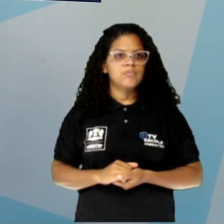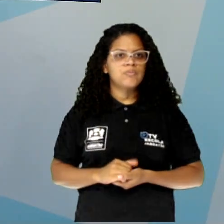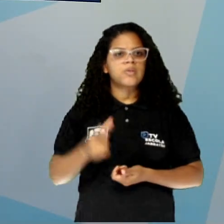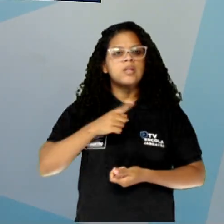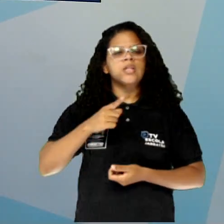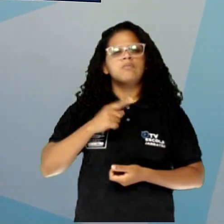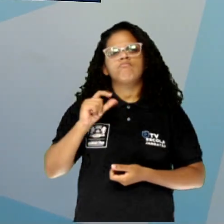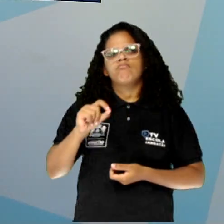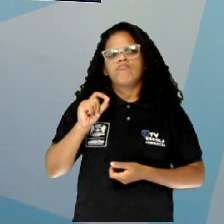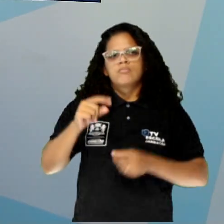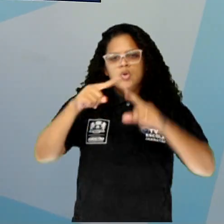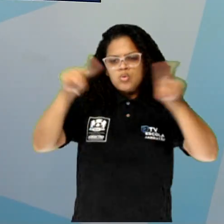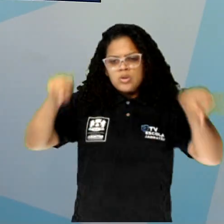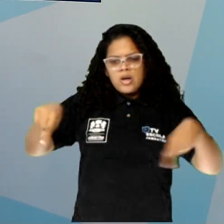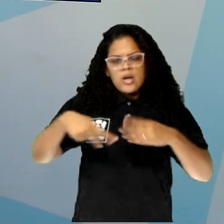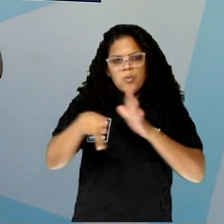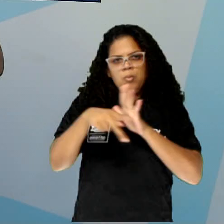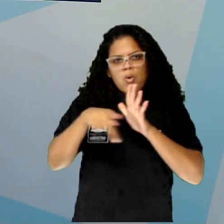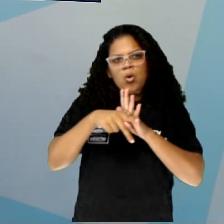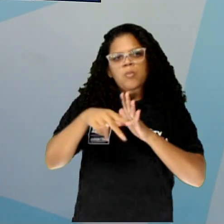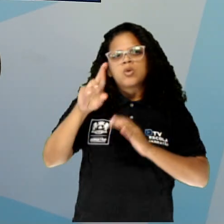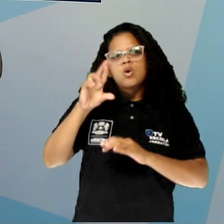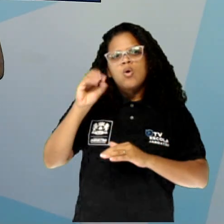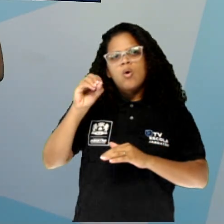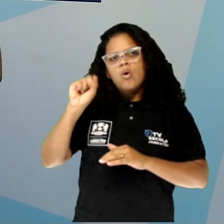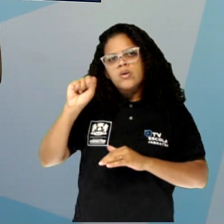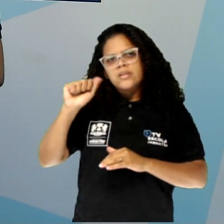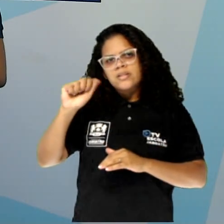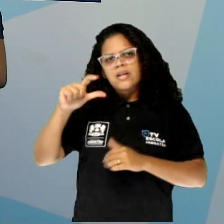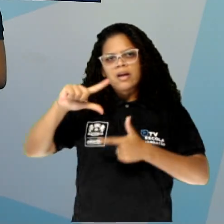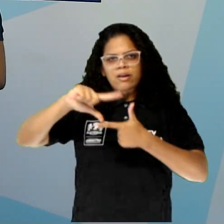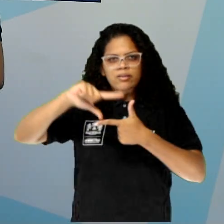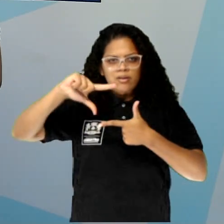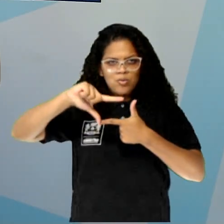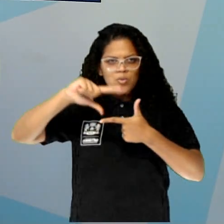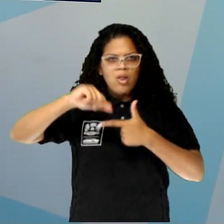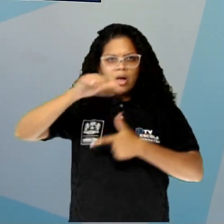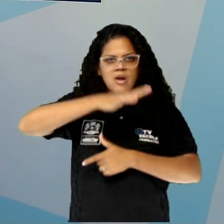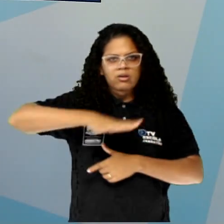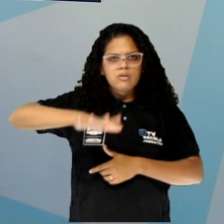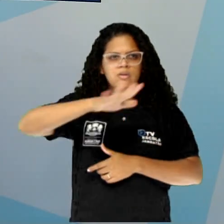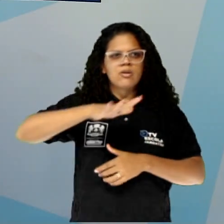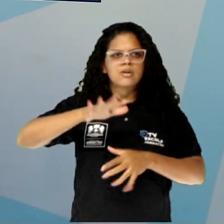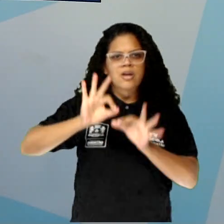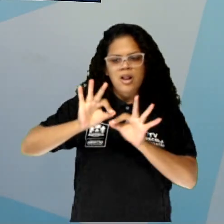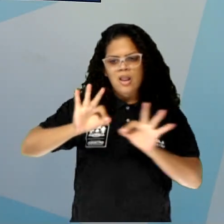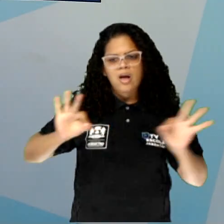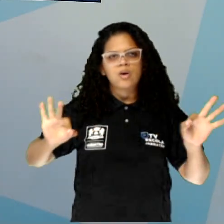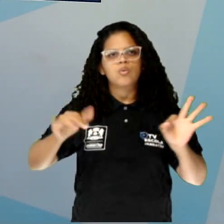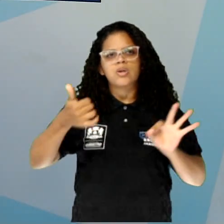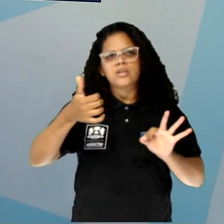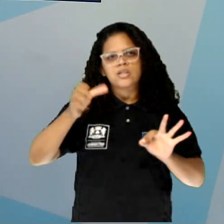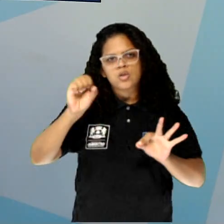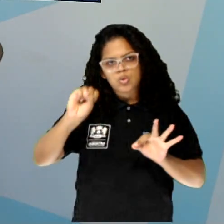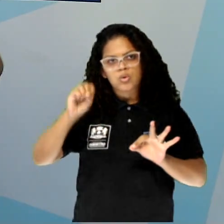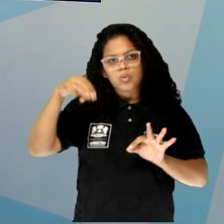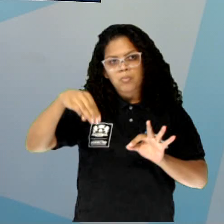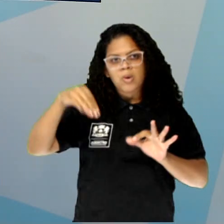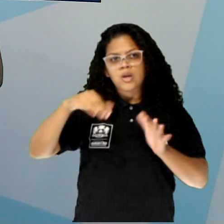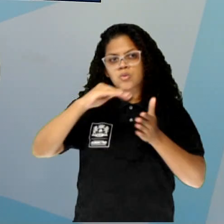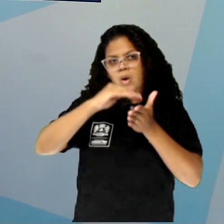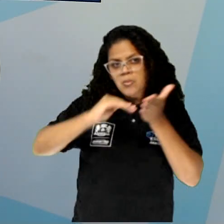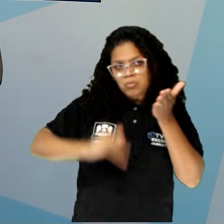seguinte. O terreno de Rosa é retangular e a largura tem medida de comprimento de 18 metros a menos